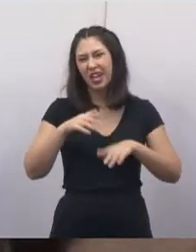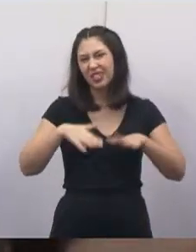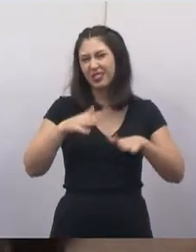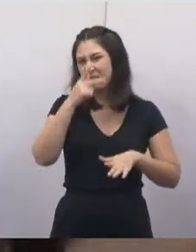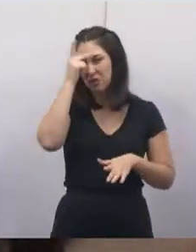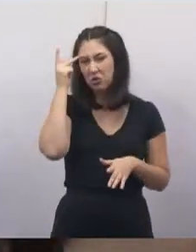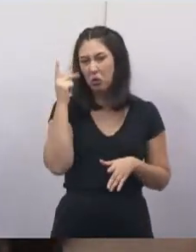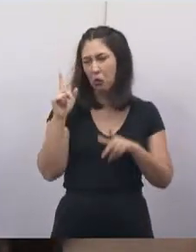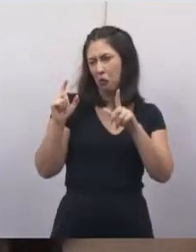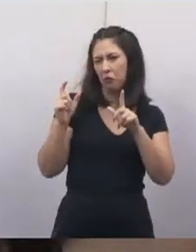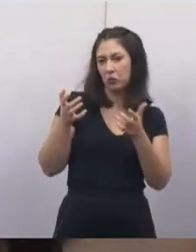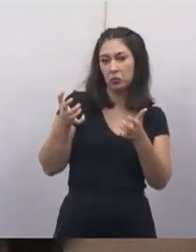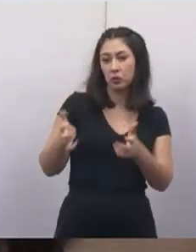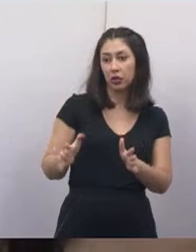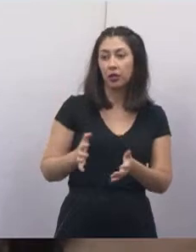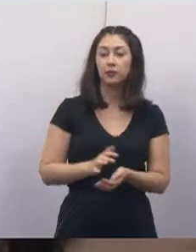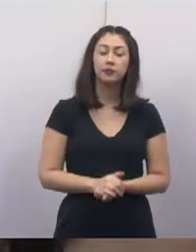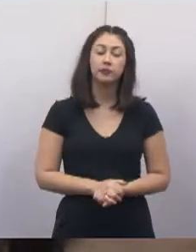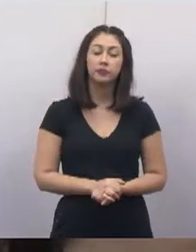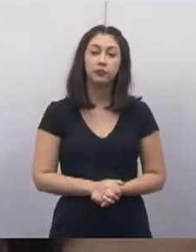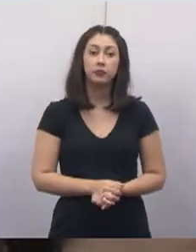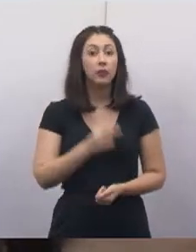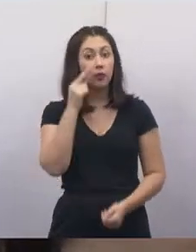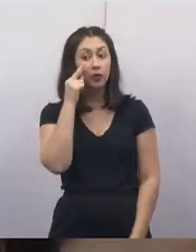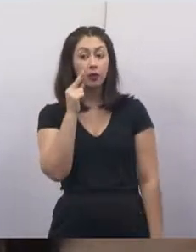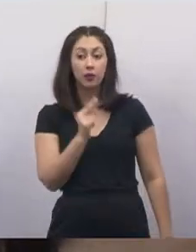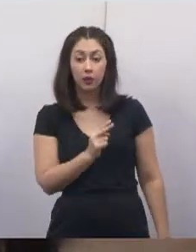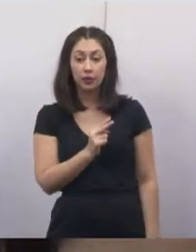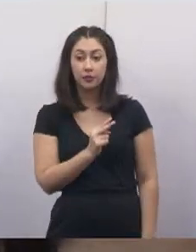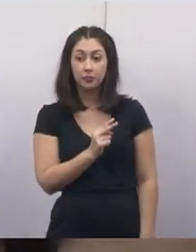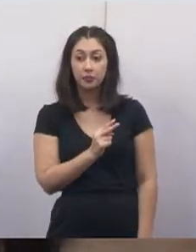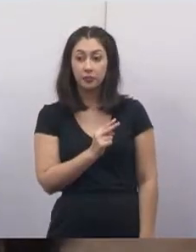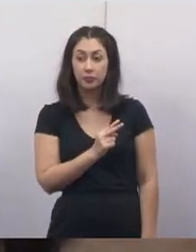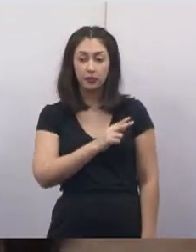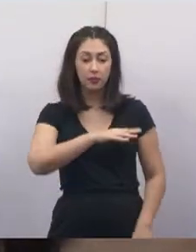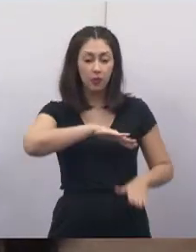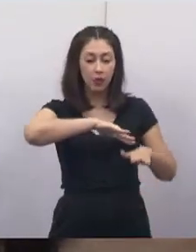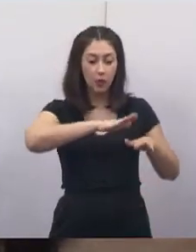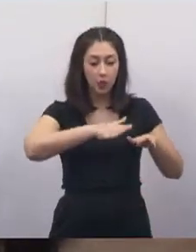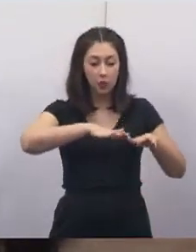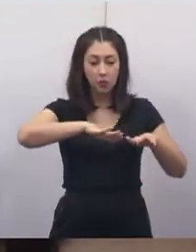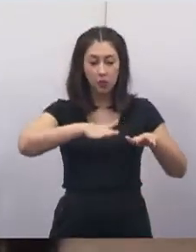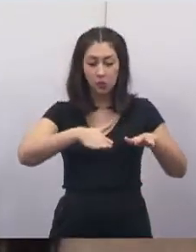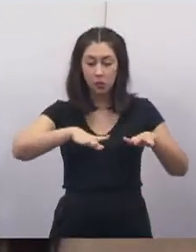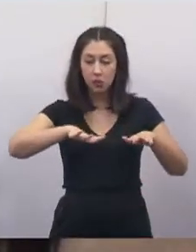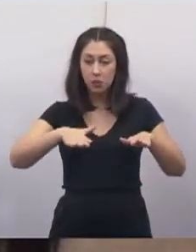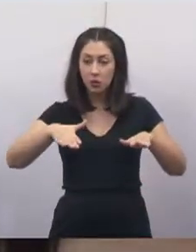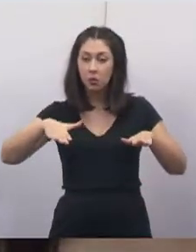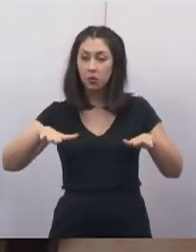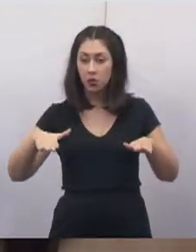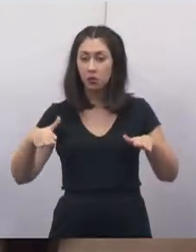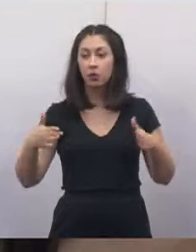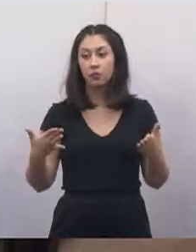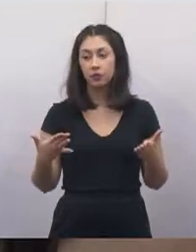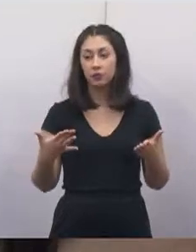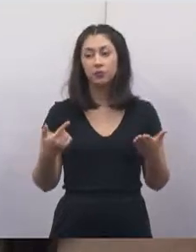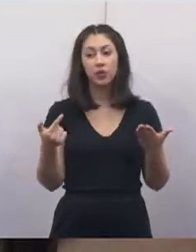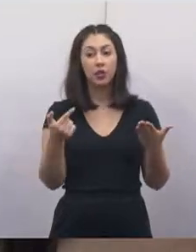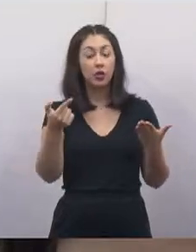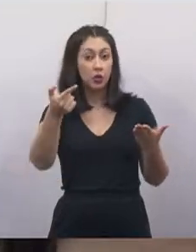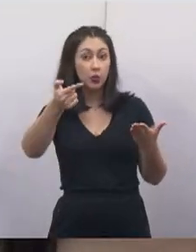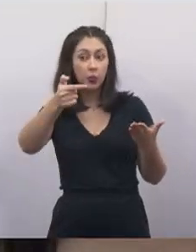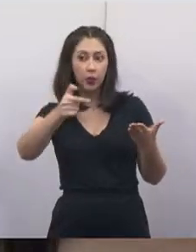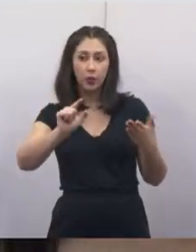foto, para tirar essa foto. Olha para vocês verem o tanto de buraco que existe ali. Aqui tem outra